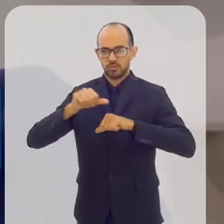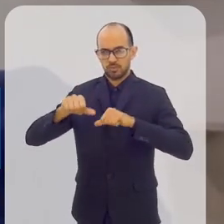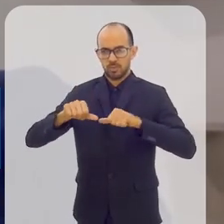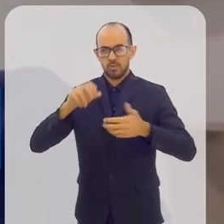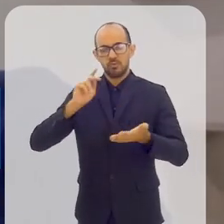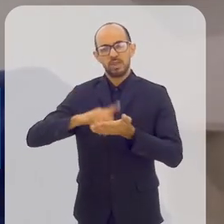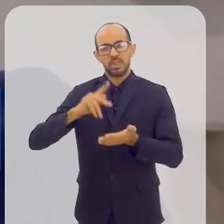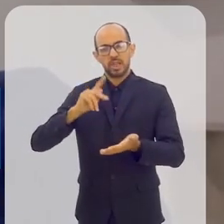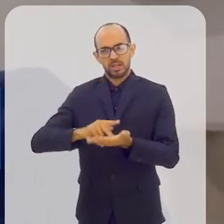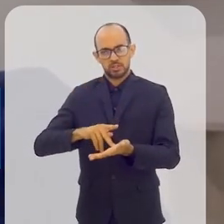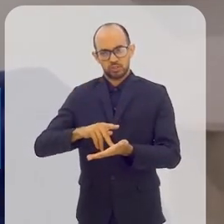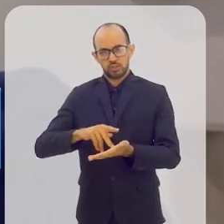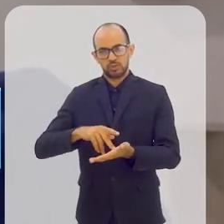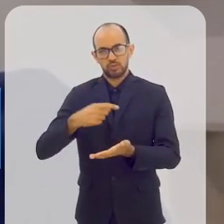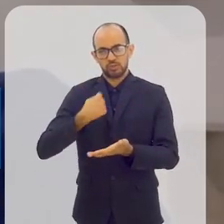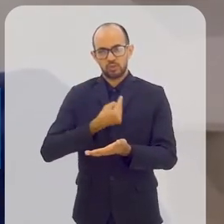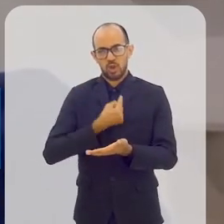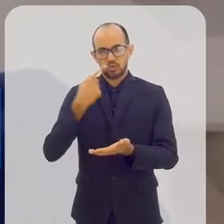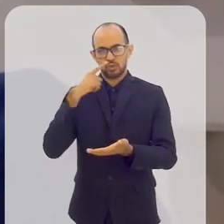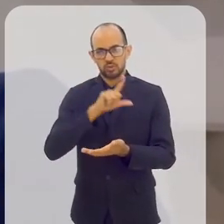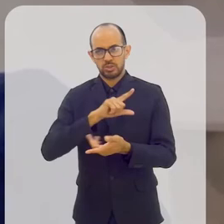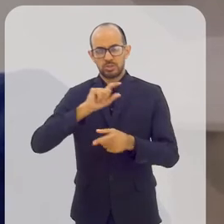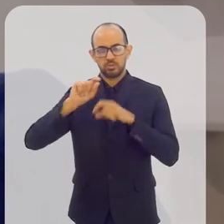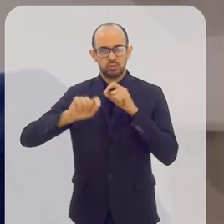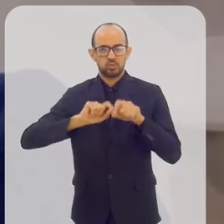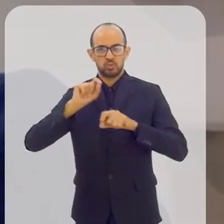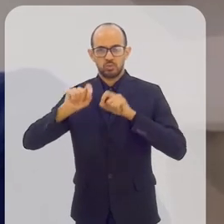e, realmente, nós conseguimos